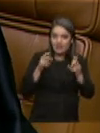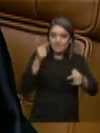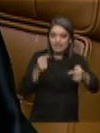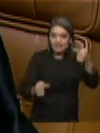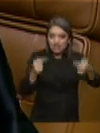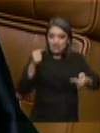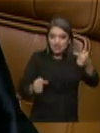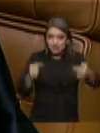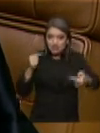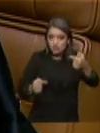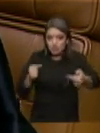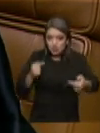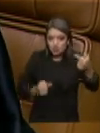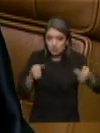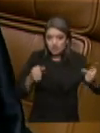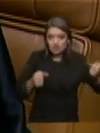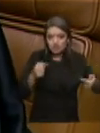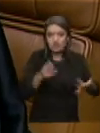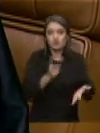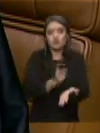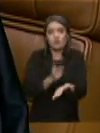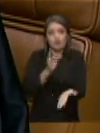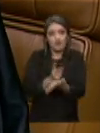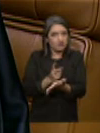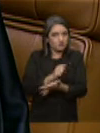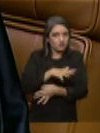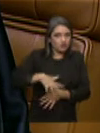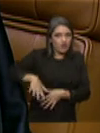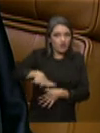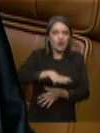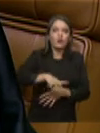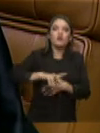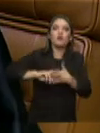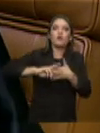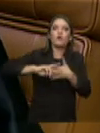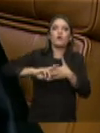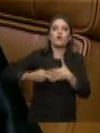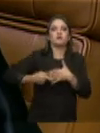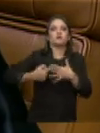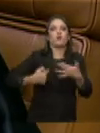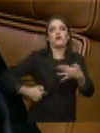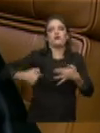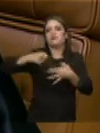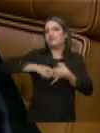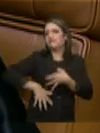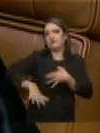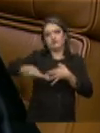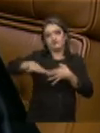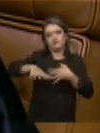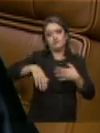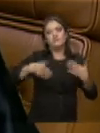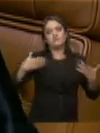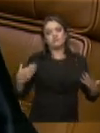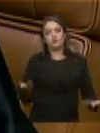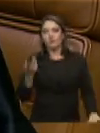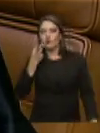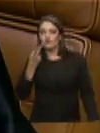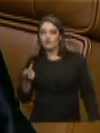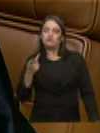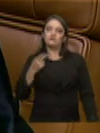maneira geral e com efeito vinculante. É isso. As manifestações do ministro